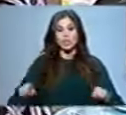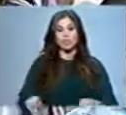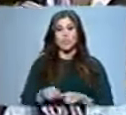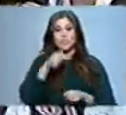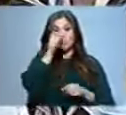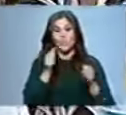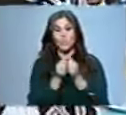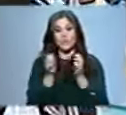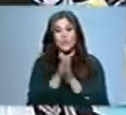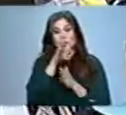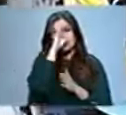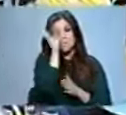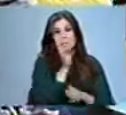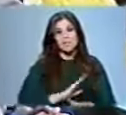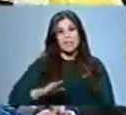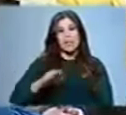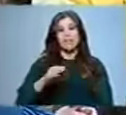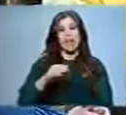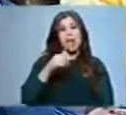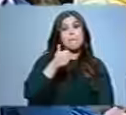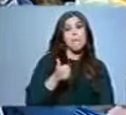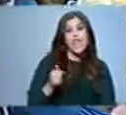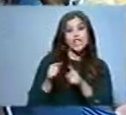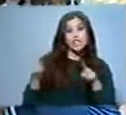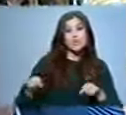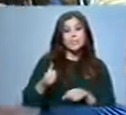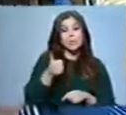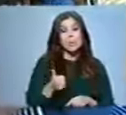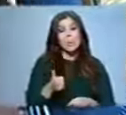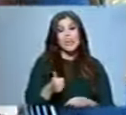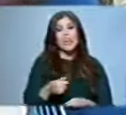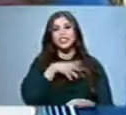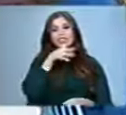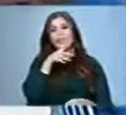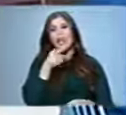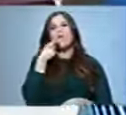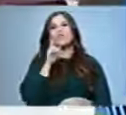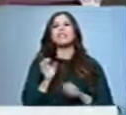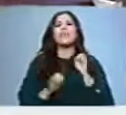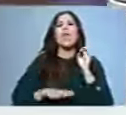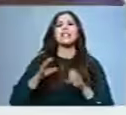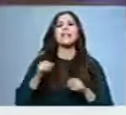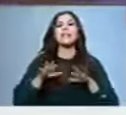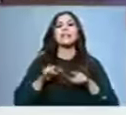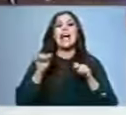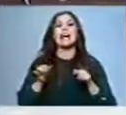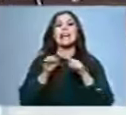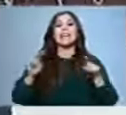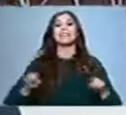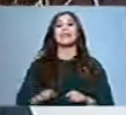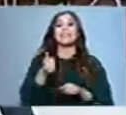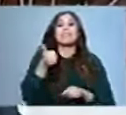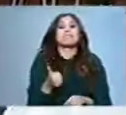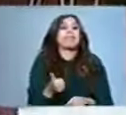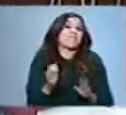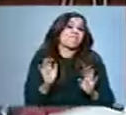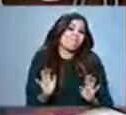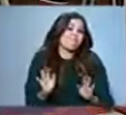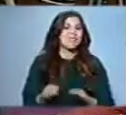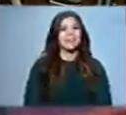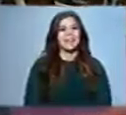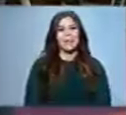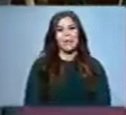lá em casa o que é B. A, B, C, D. Nós estivemos em A e passámos para B. Explicamos outra vez o que é que se trata. Para aqui é que não ouviram. Do nosso cenário. B,